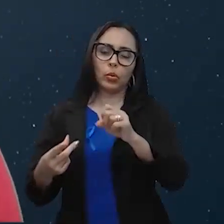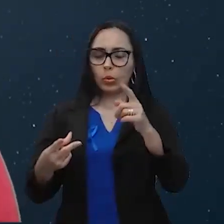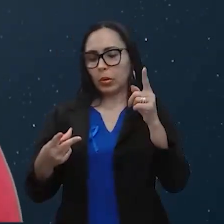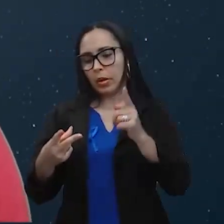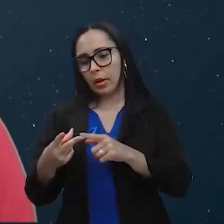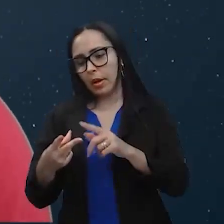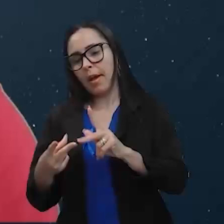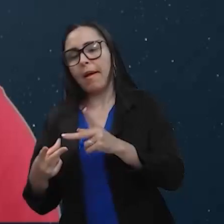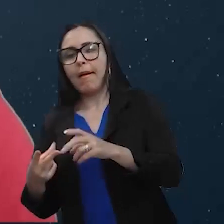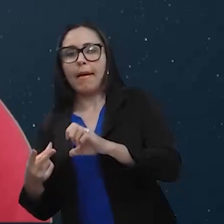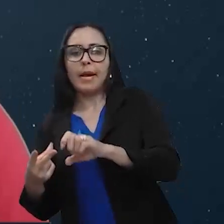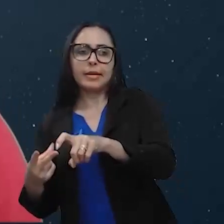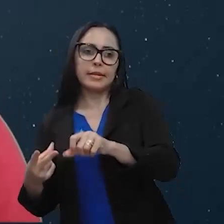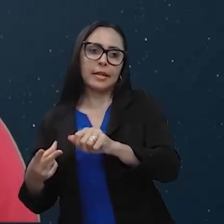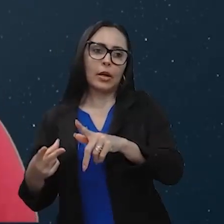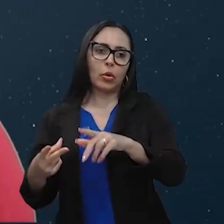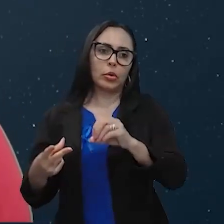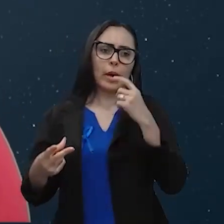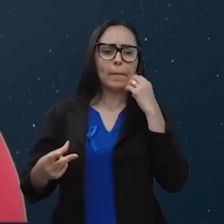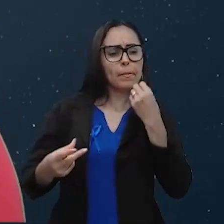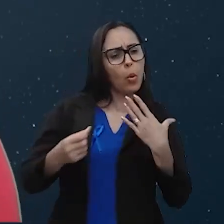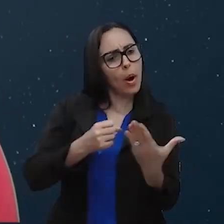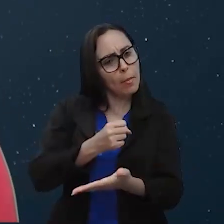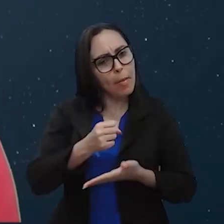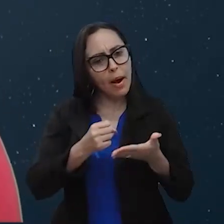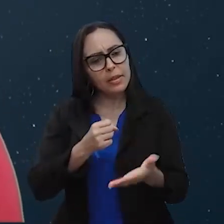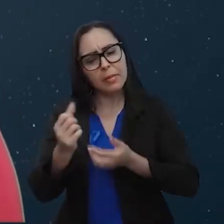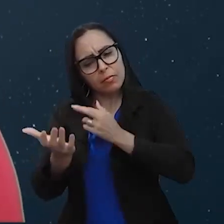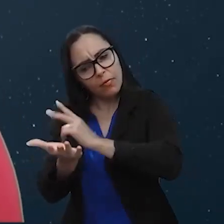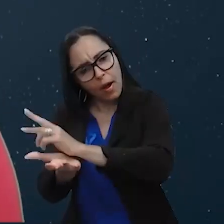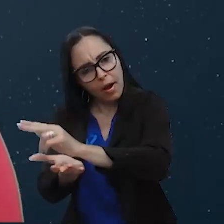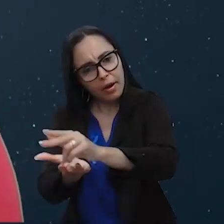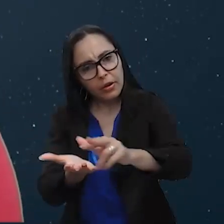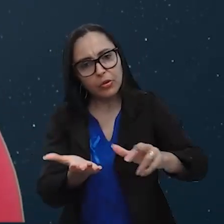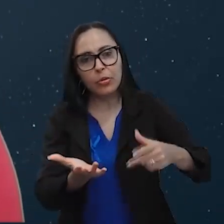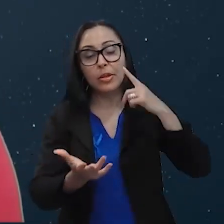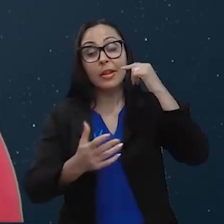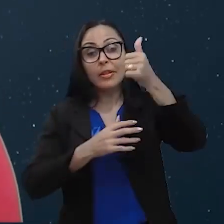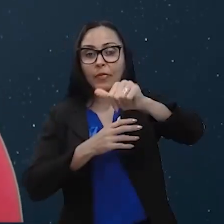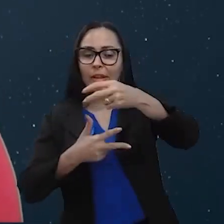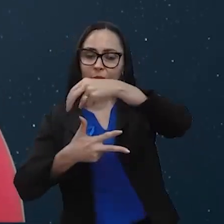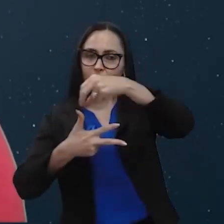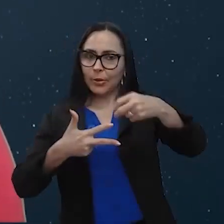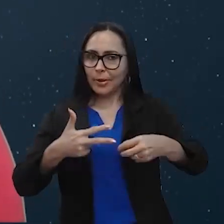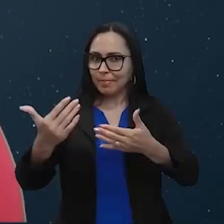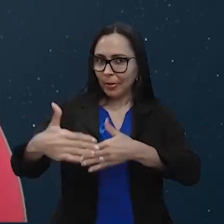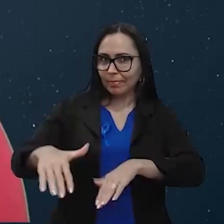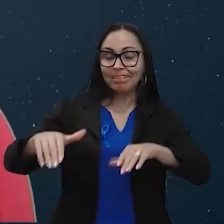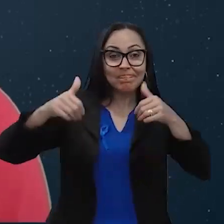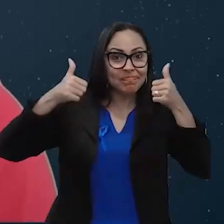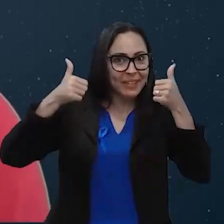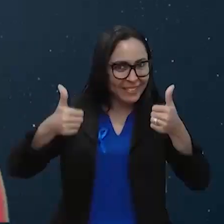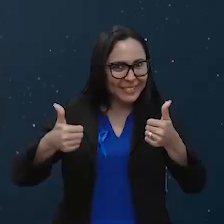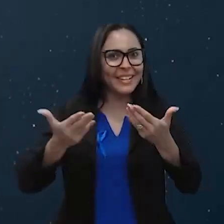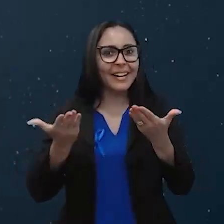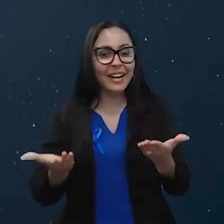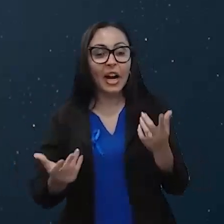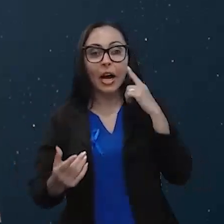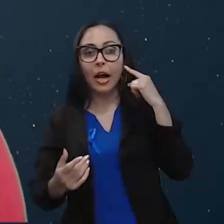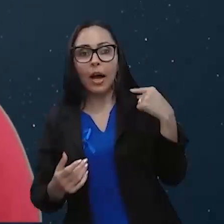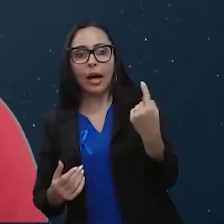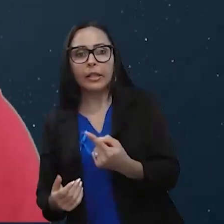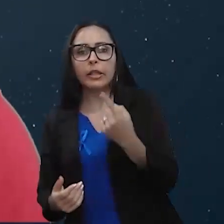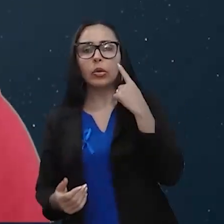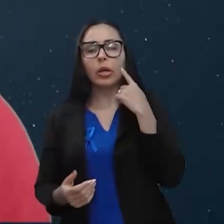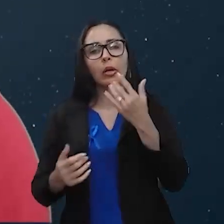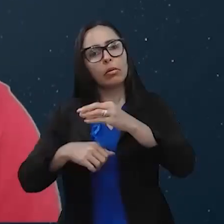boa base do que a gente pode ter aí nas avaliações do Enem. Beleza? Show de bola? E aqui eu quero trazer para você aqui uma